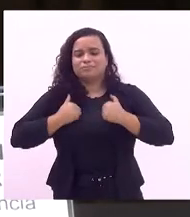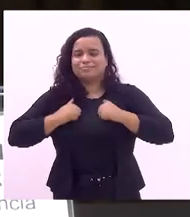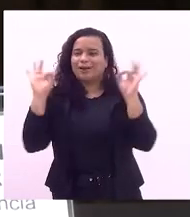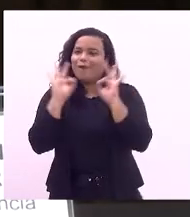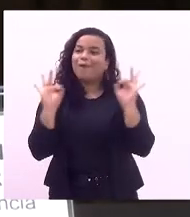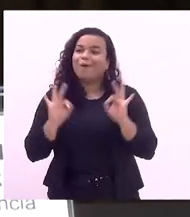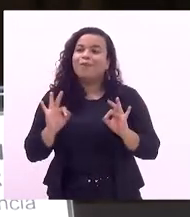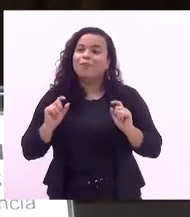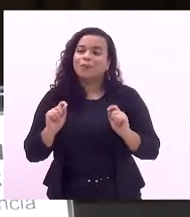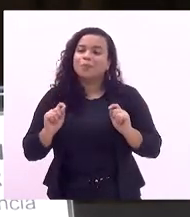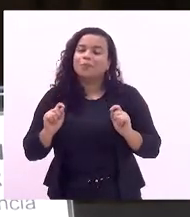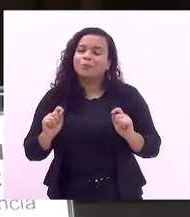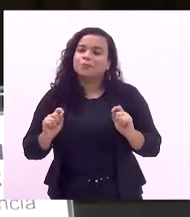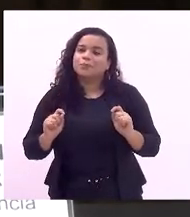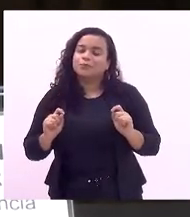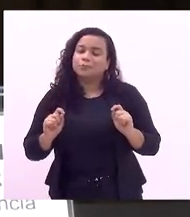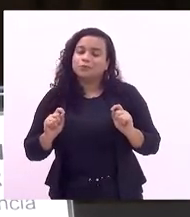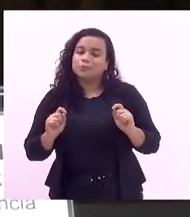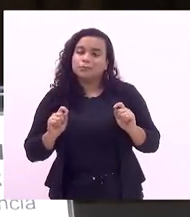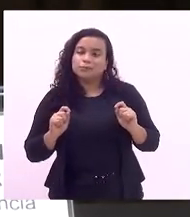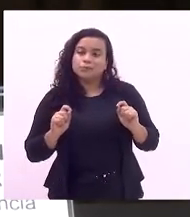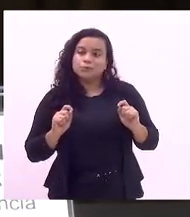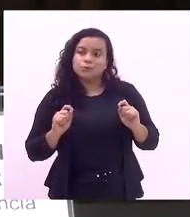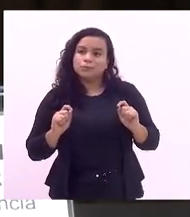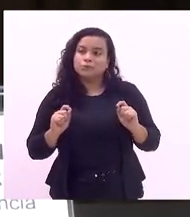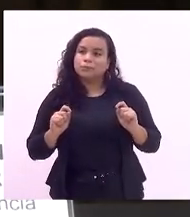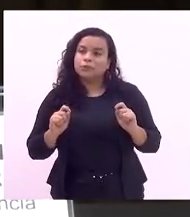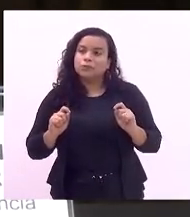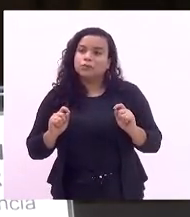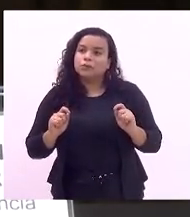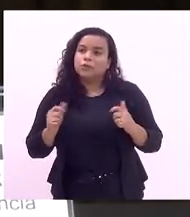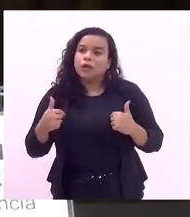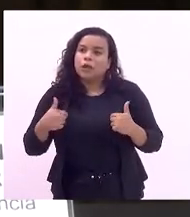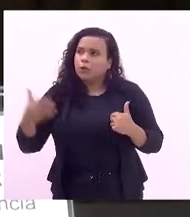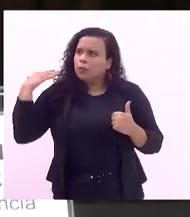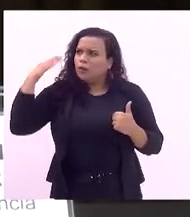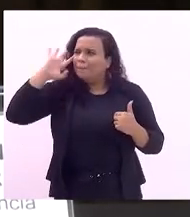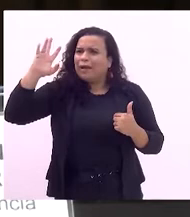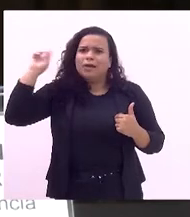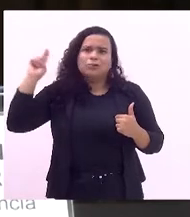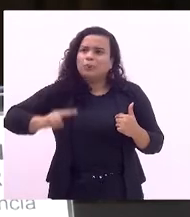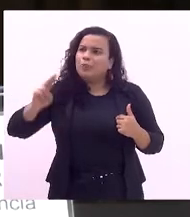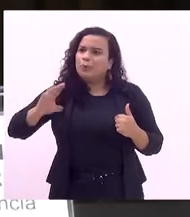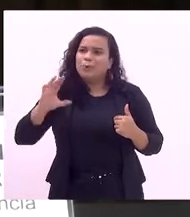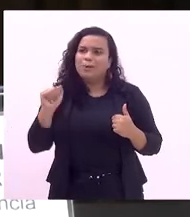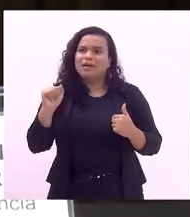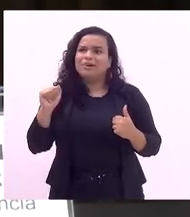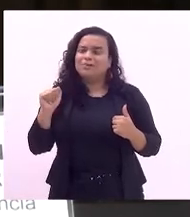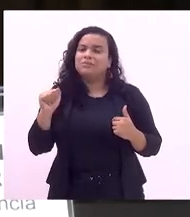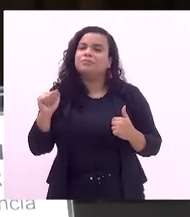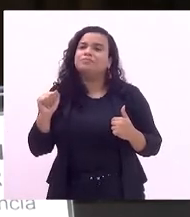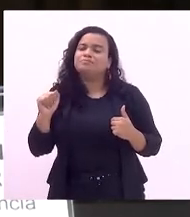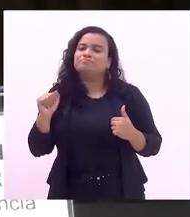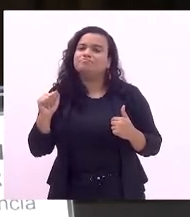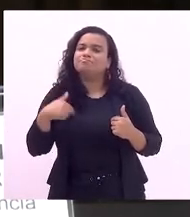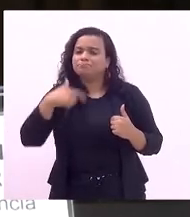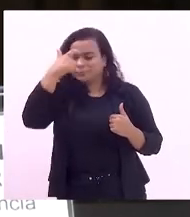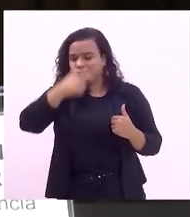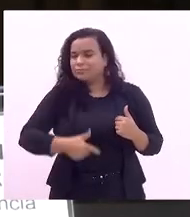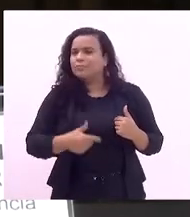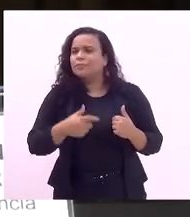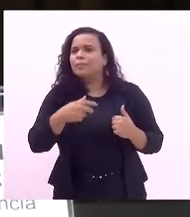honra é que eu nunca imaginaria ter como como